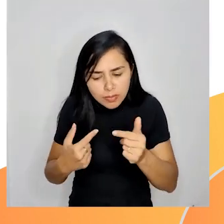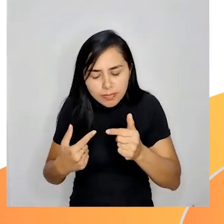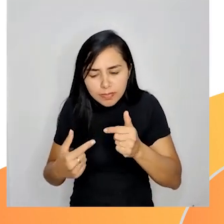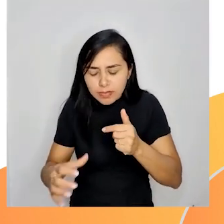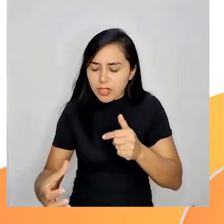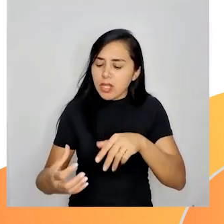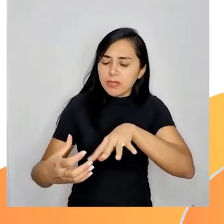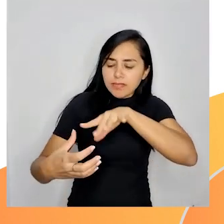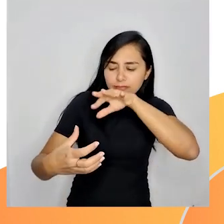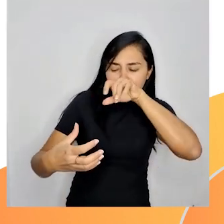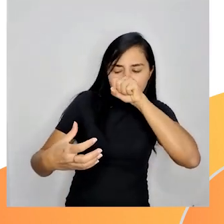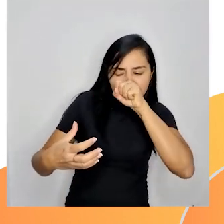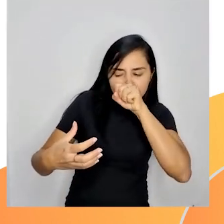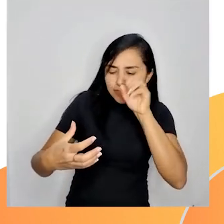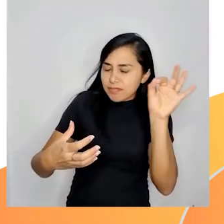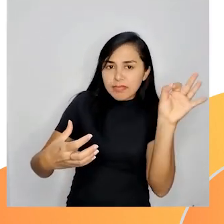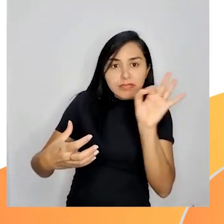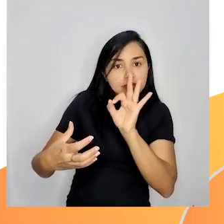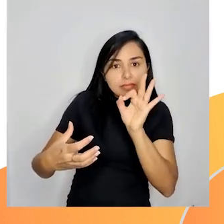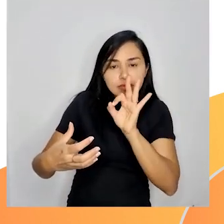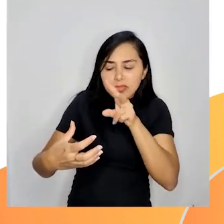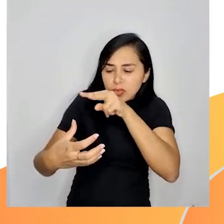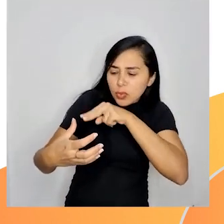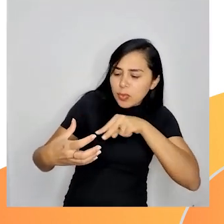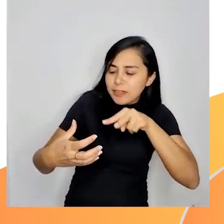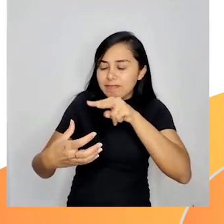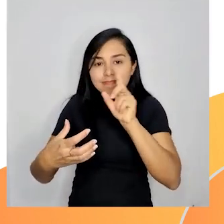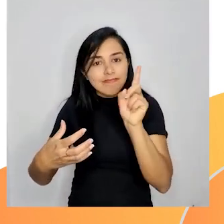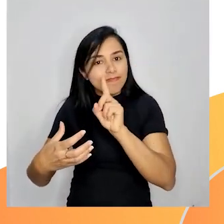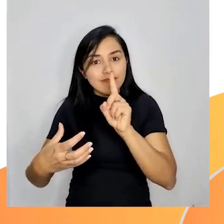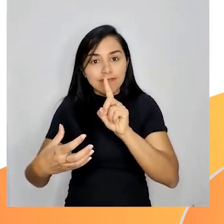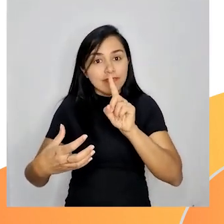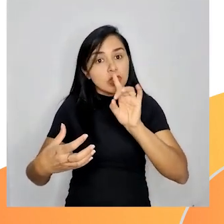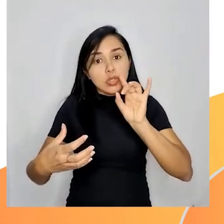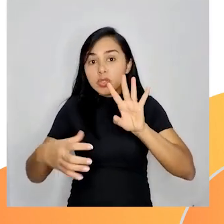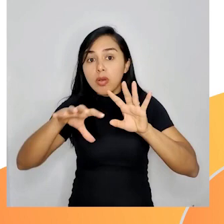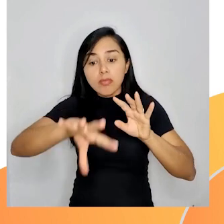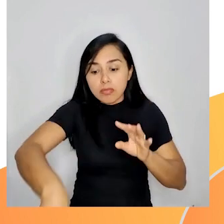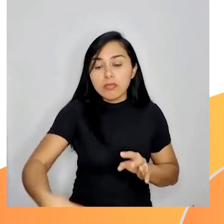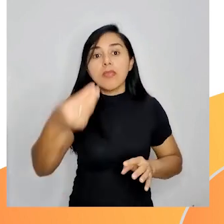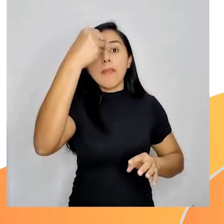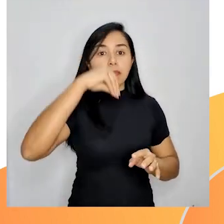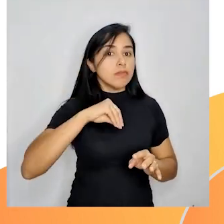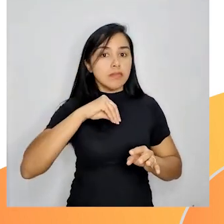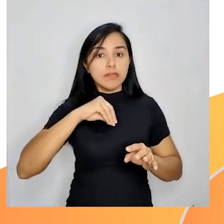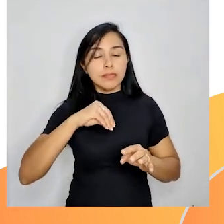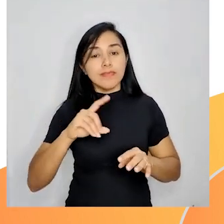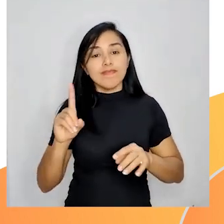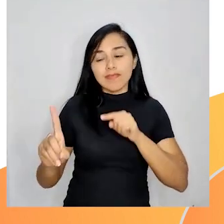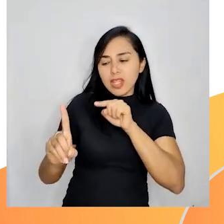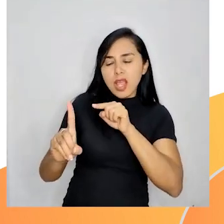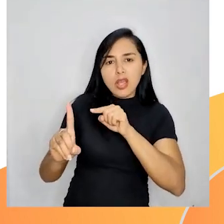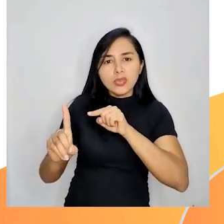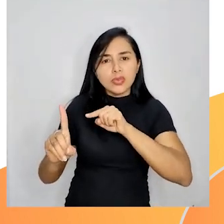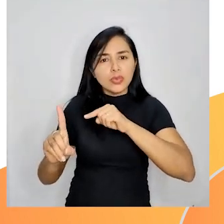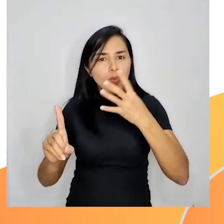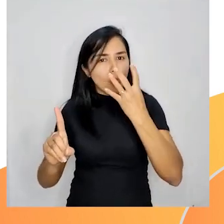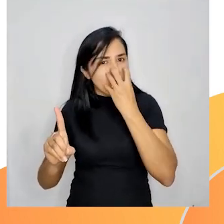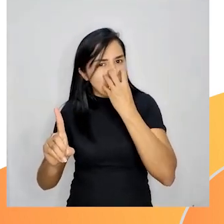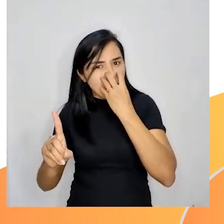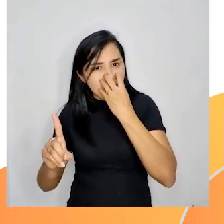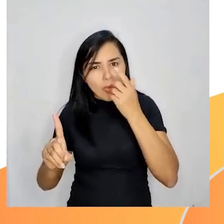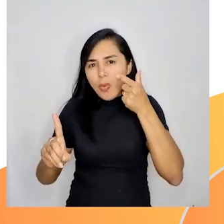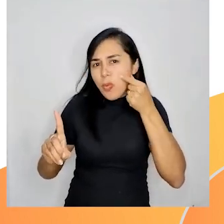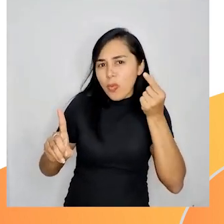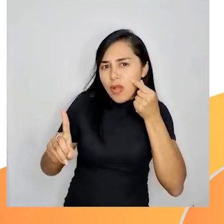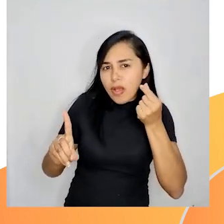não examinava, engolia com voracidade. O bicho não era um cão, o bicho não era um gato, o bicho não